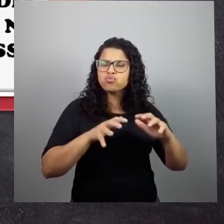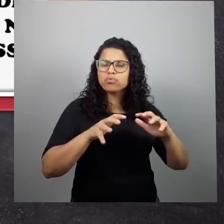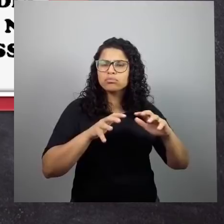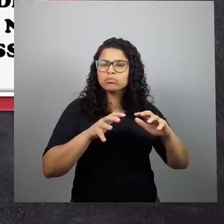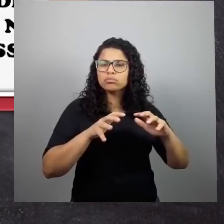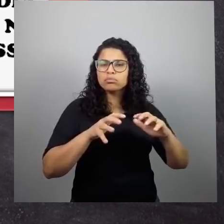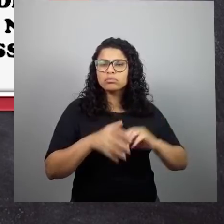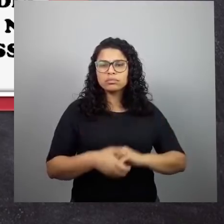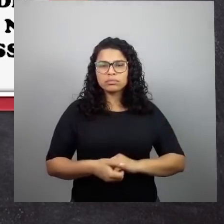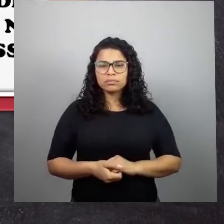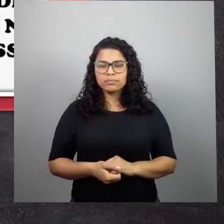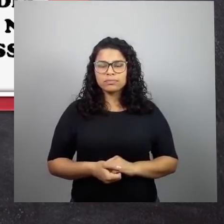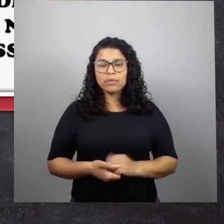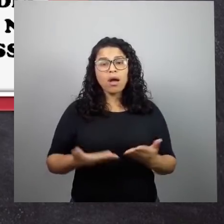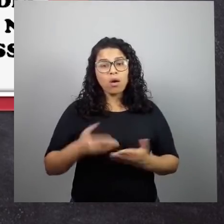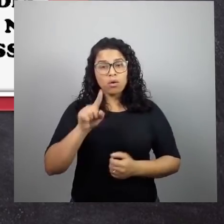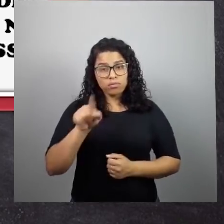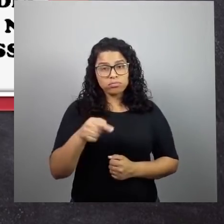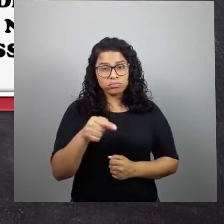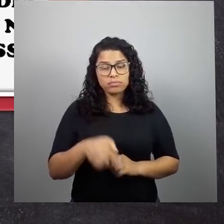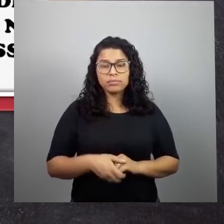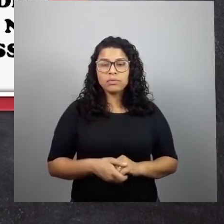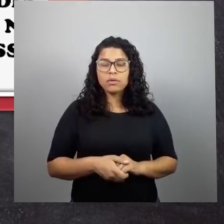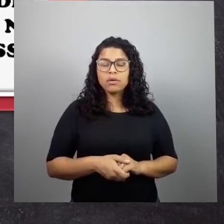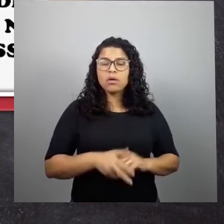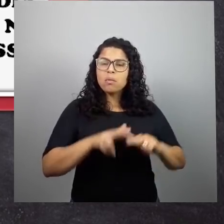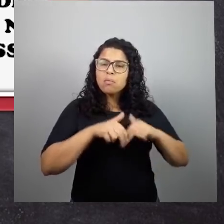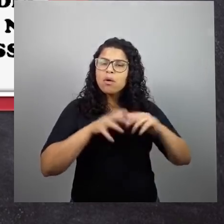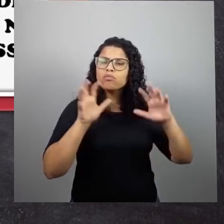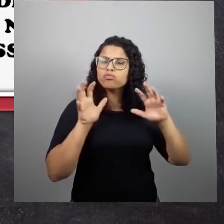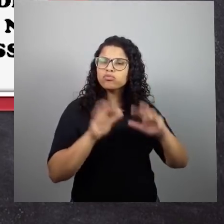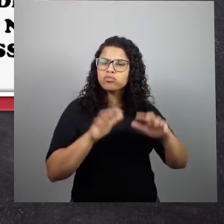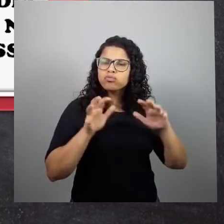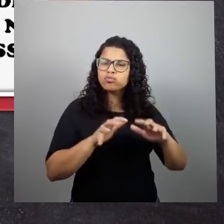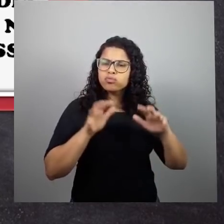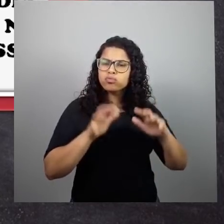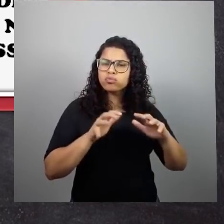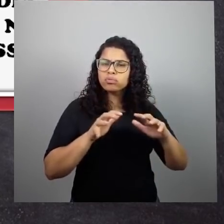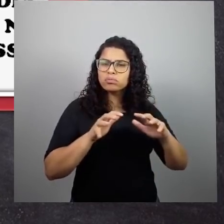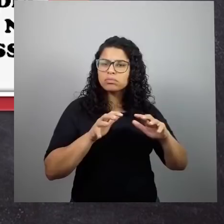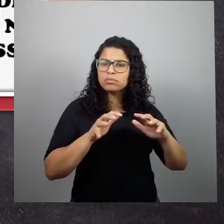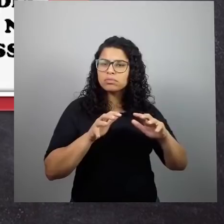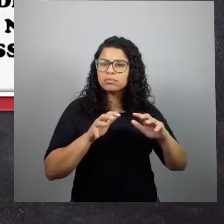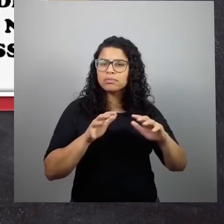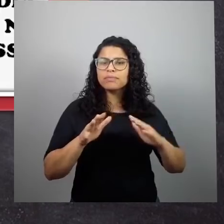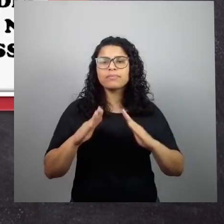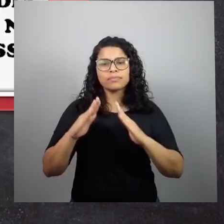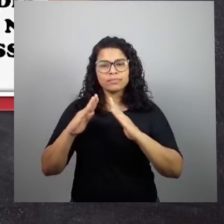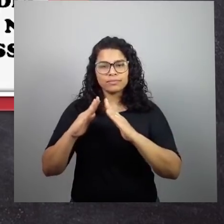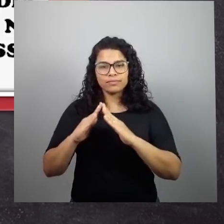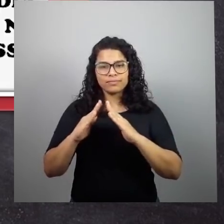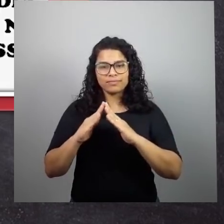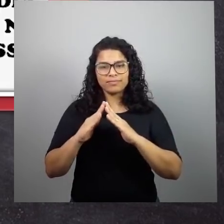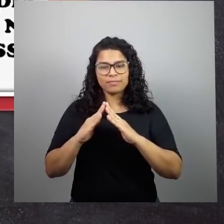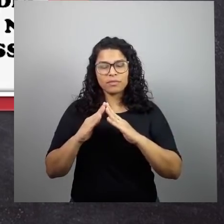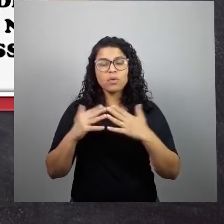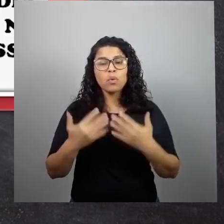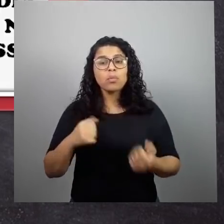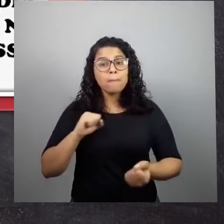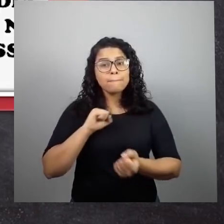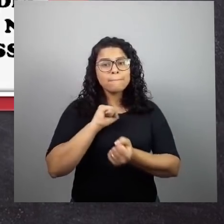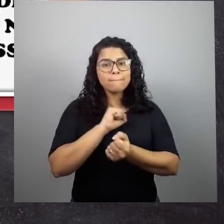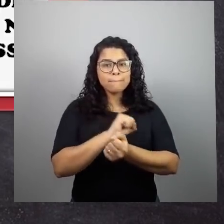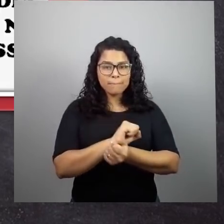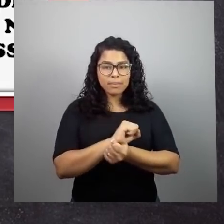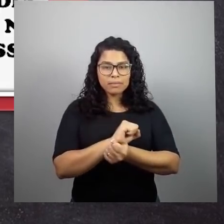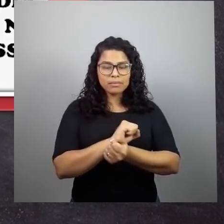Mas com a vírgula eu vou fazer assim, olha. Por causa da chuva forte. Quando eu faço esse tipo